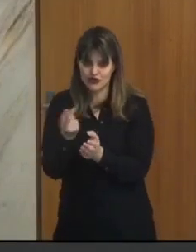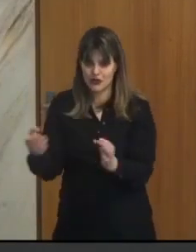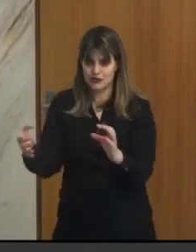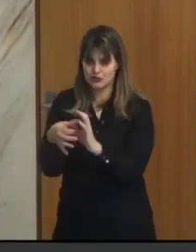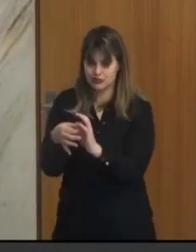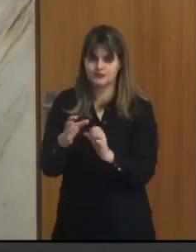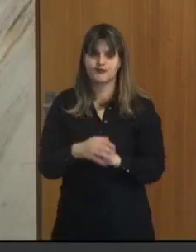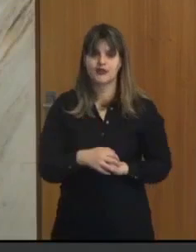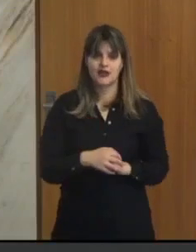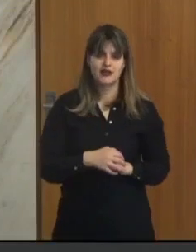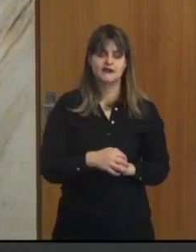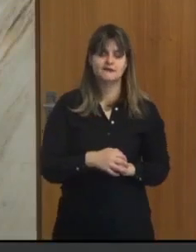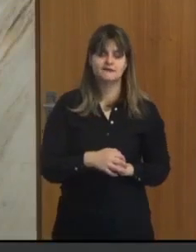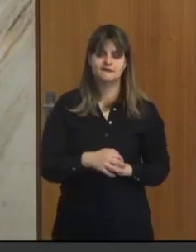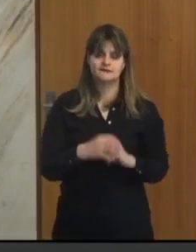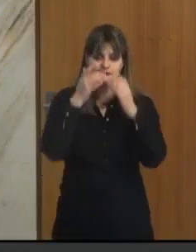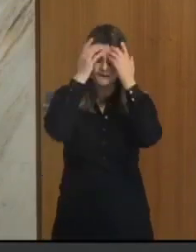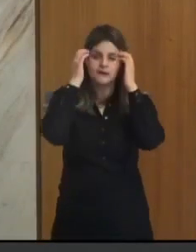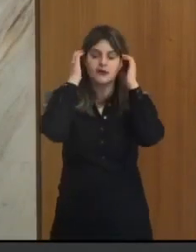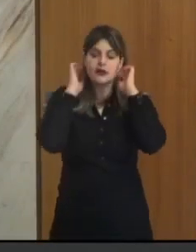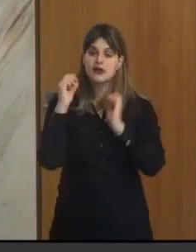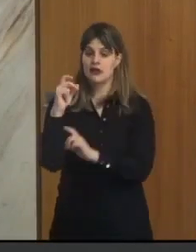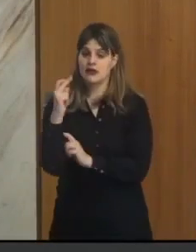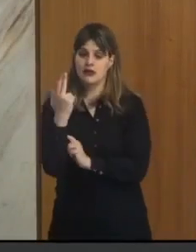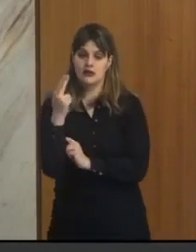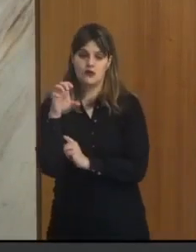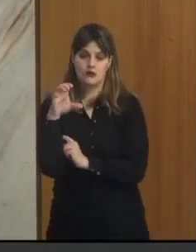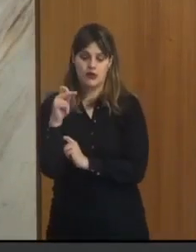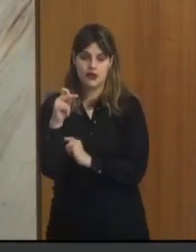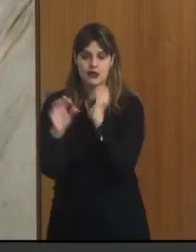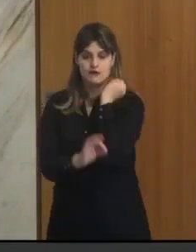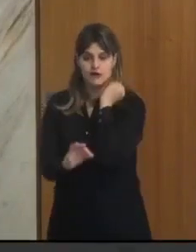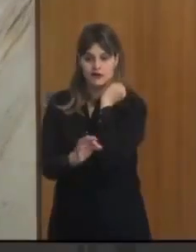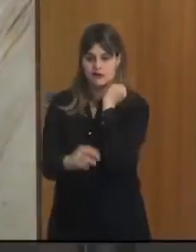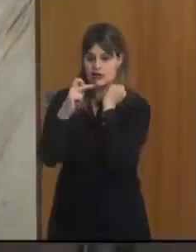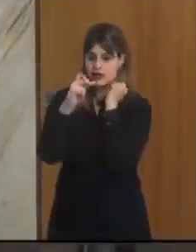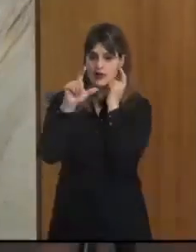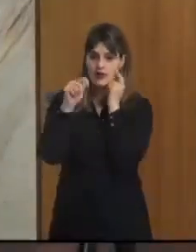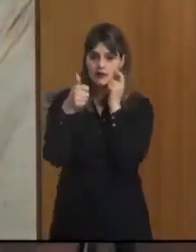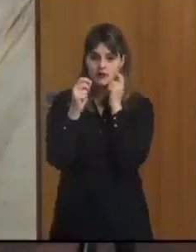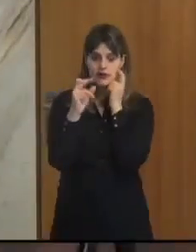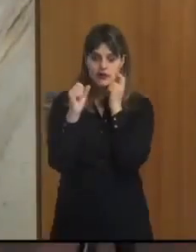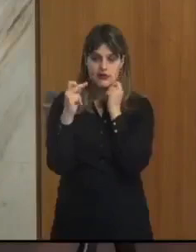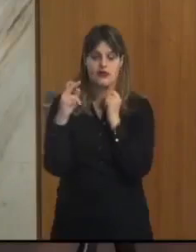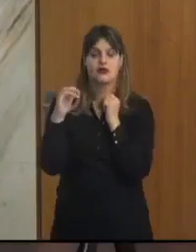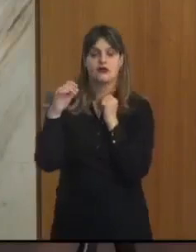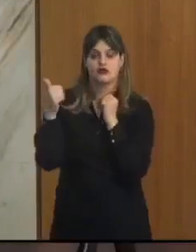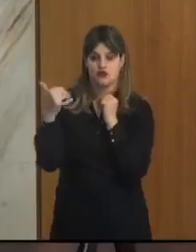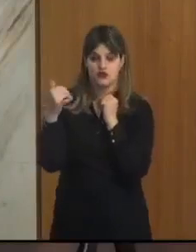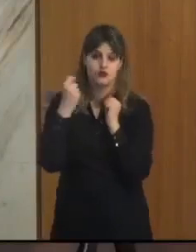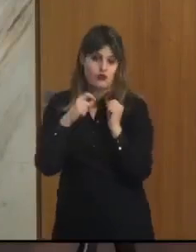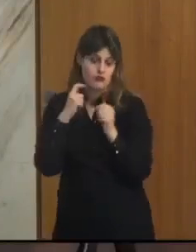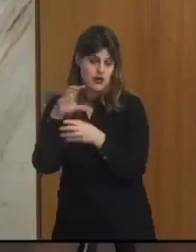e o Arunca. O Arunca situa-se na freguesia da Albergaria dos Doze, no concelho de Pombal, e